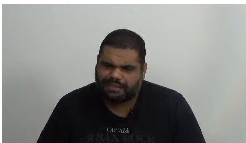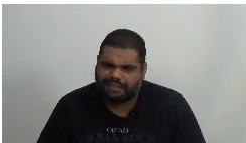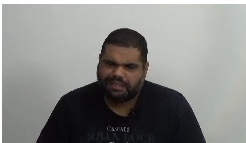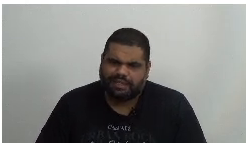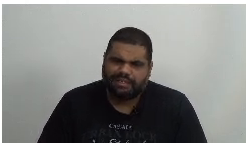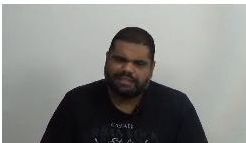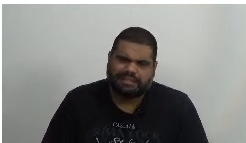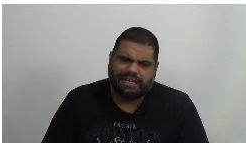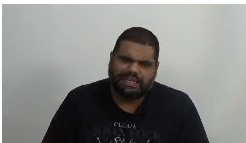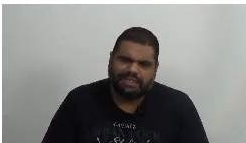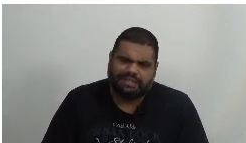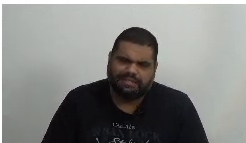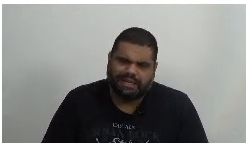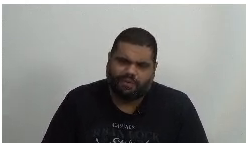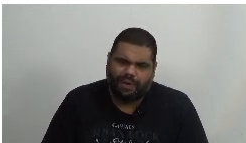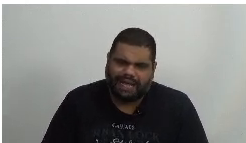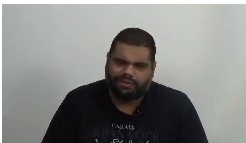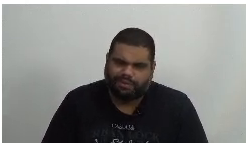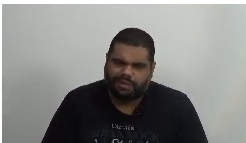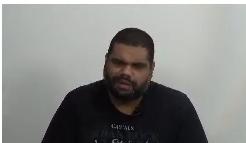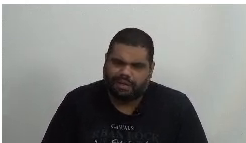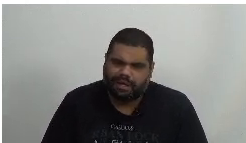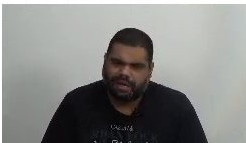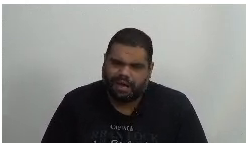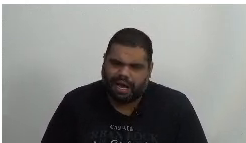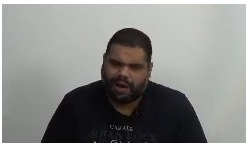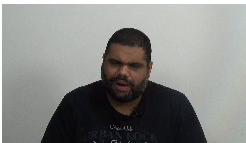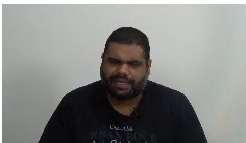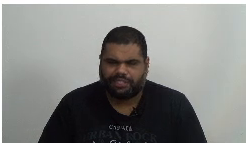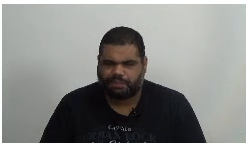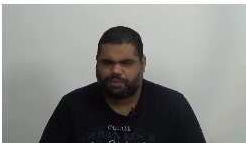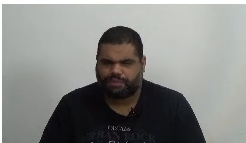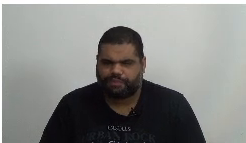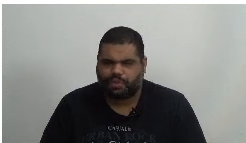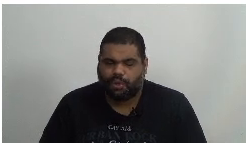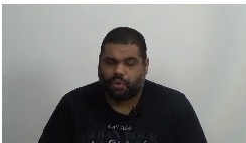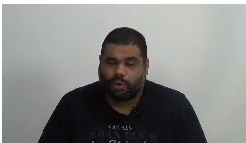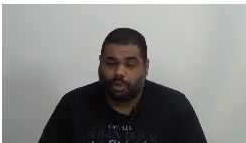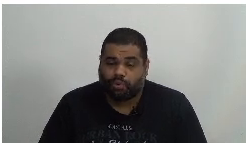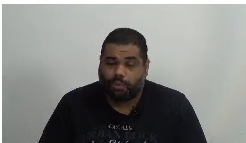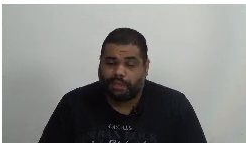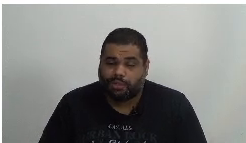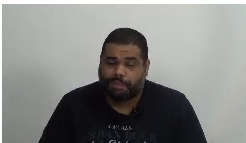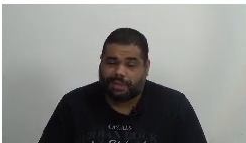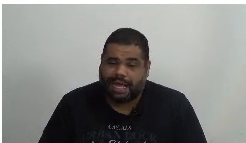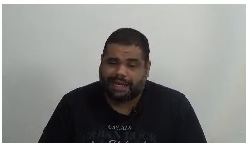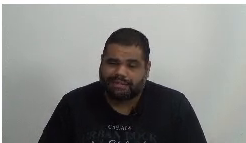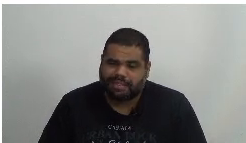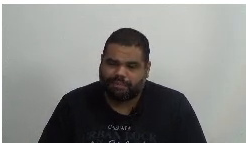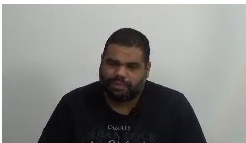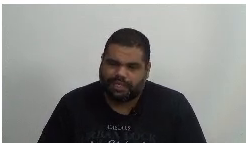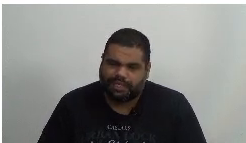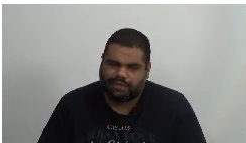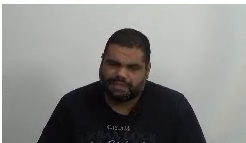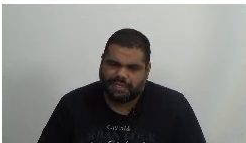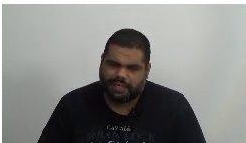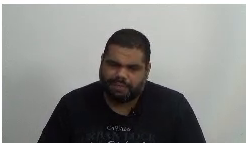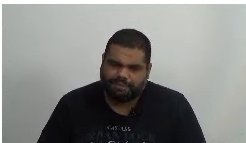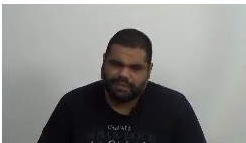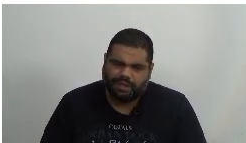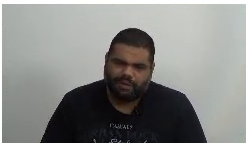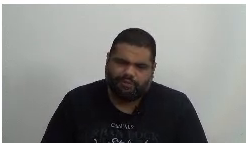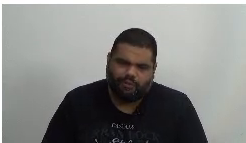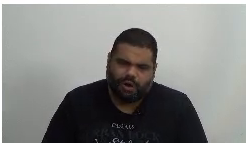letras seguidas de quatro algarismos. O número de placas que poderiam